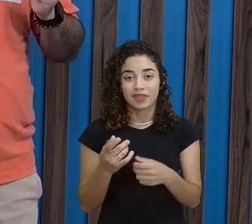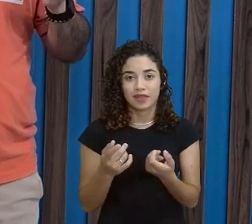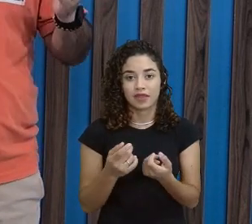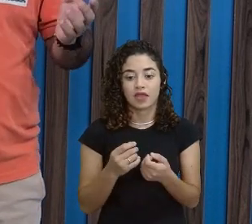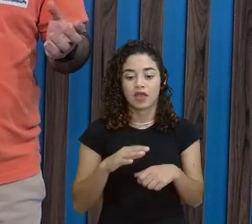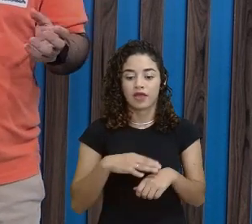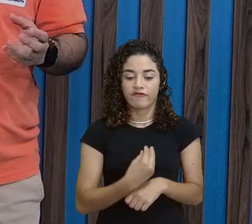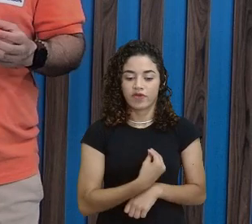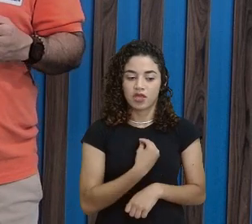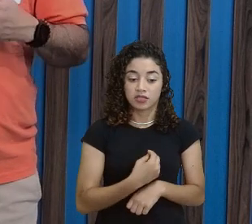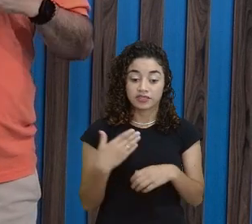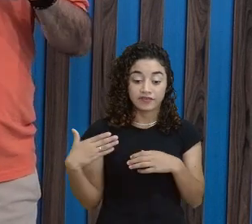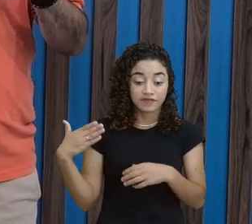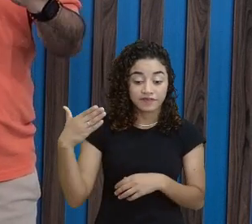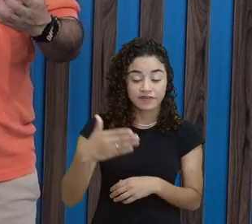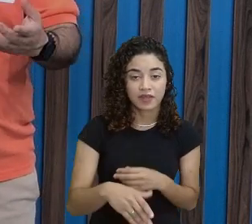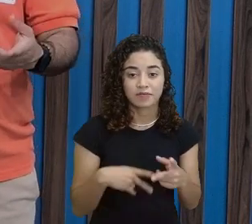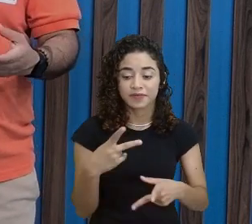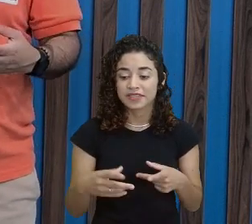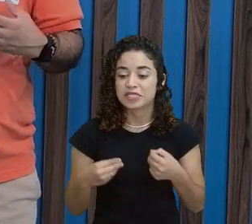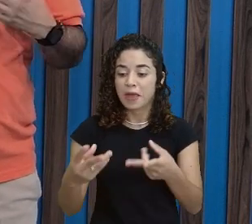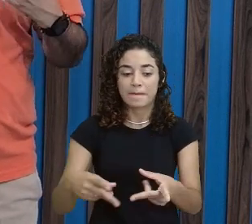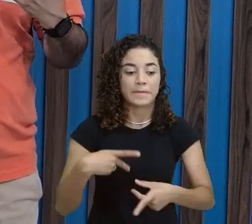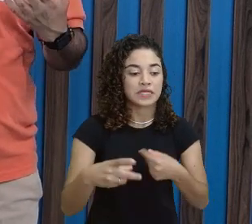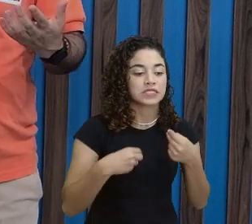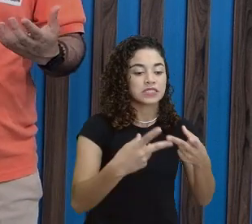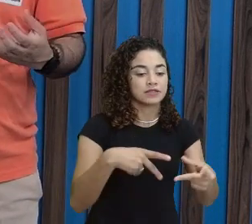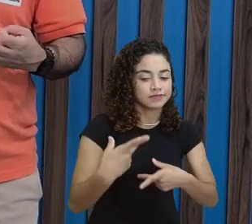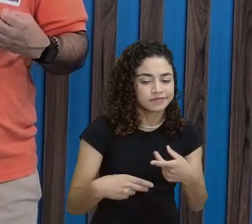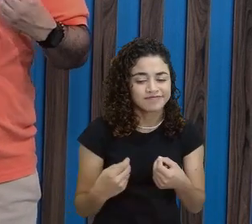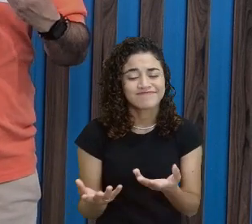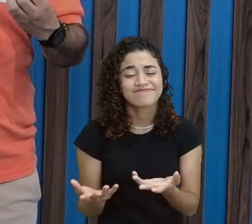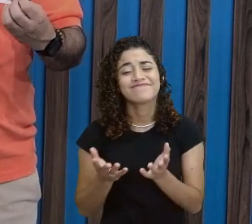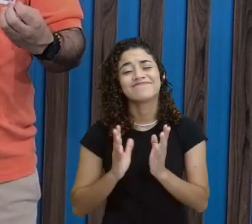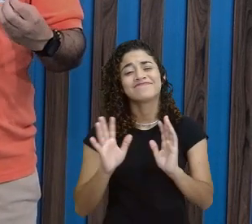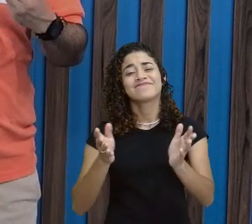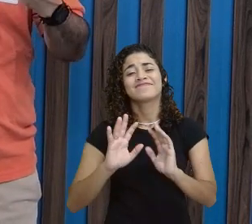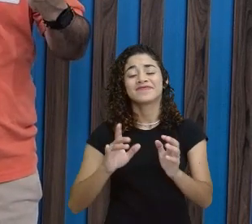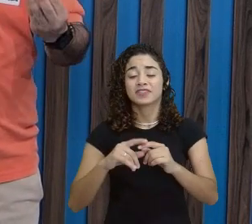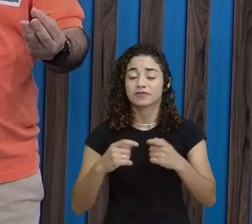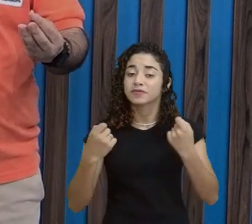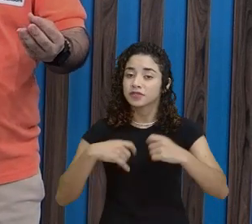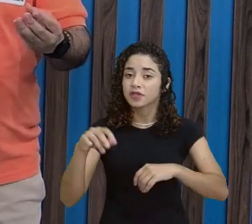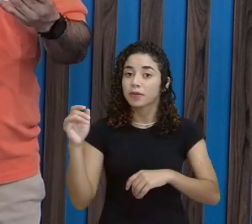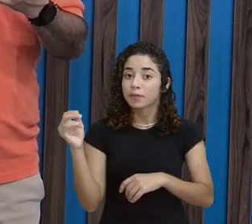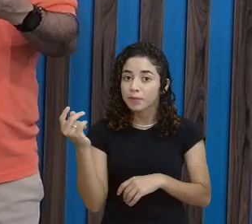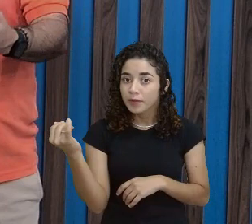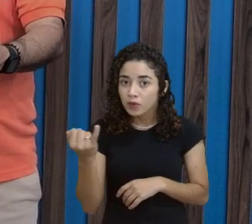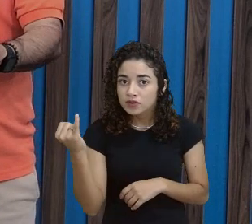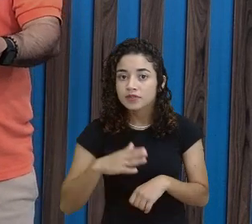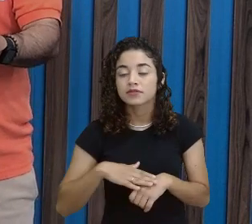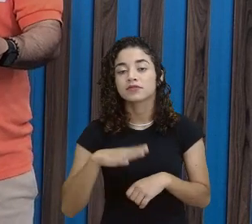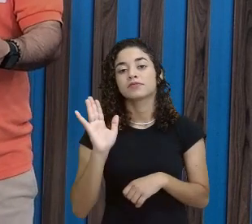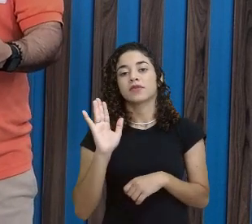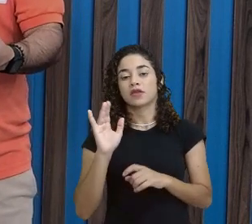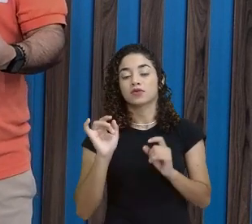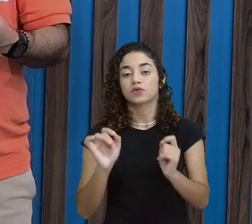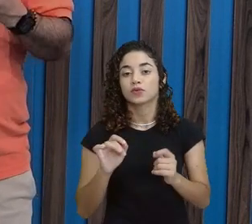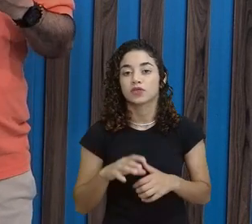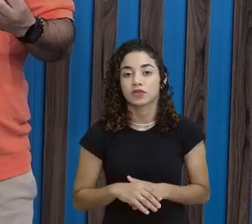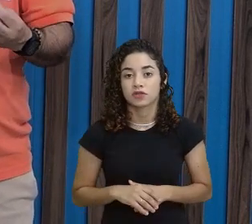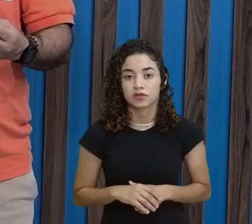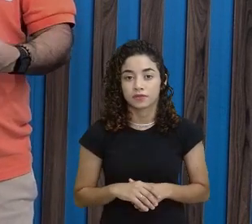Mas muitas pessoas se ligam muito mais na questão do presente do que na presença. O maior presente que você pode